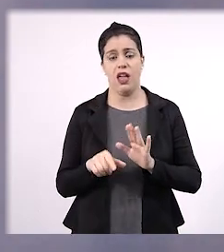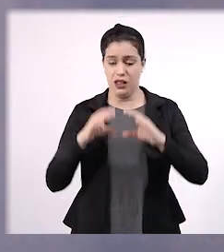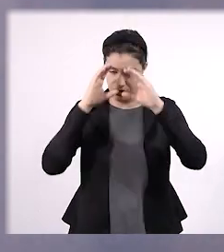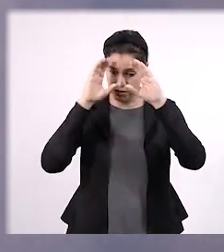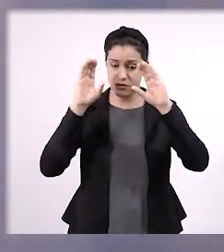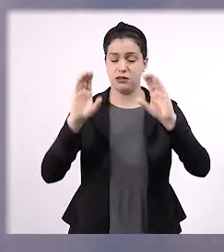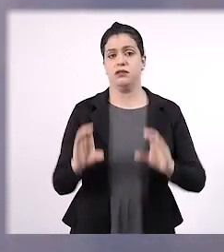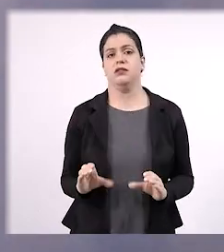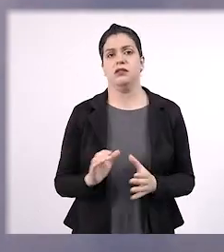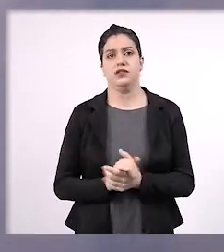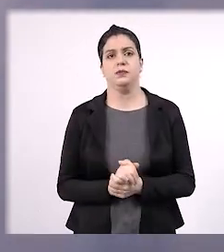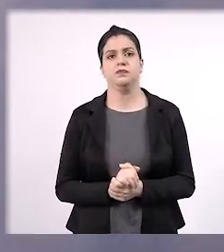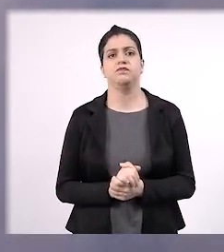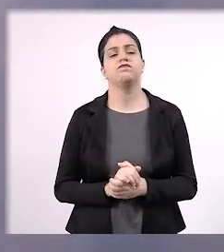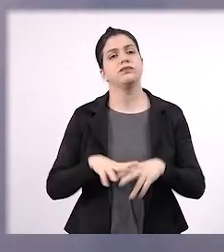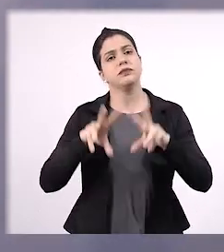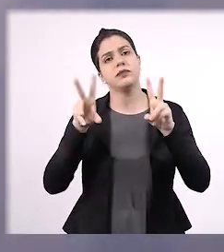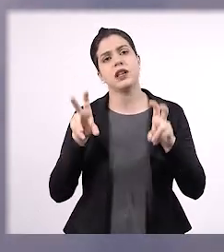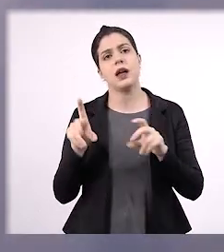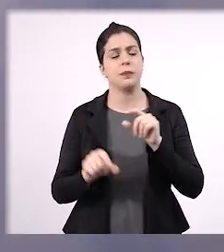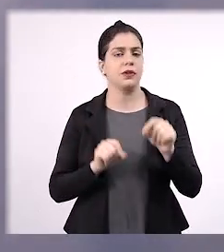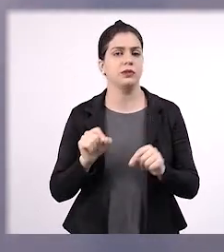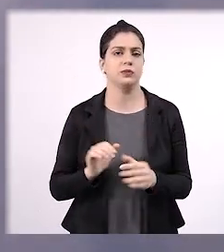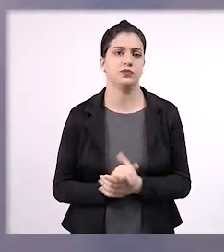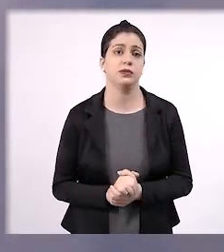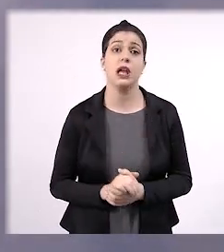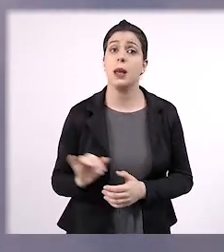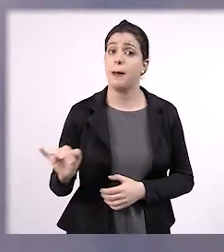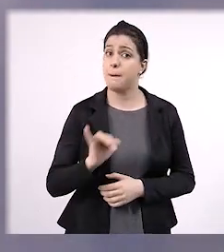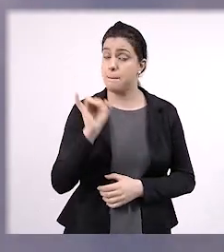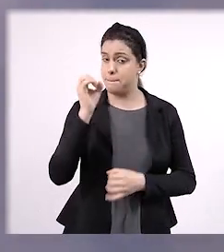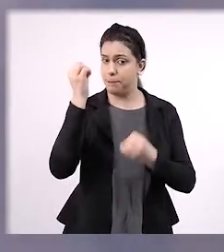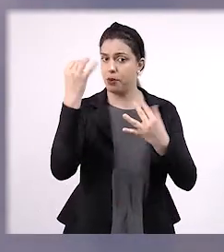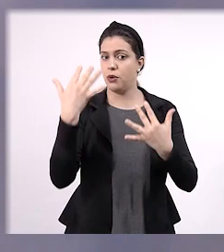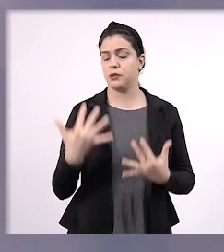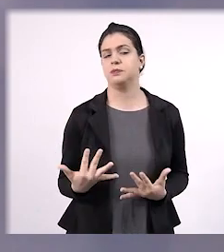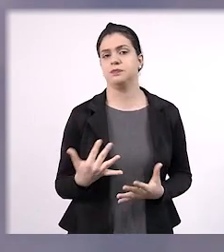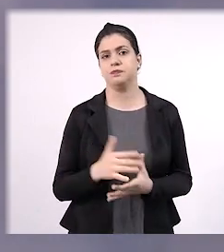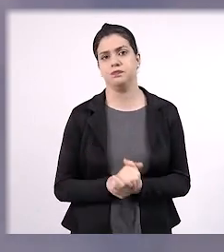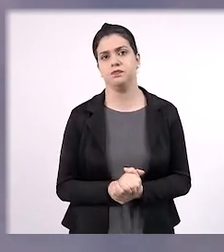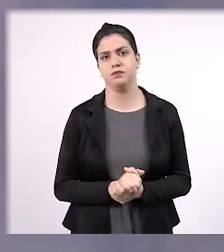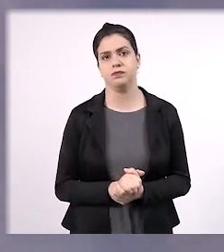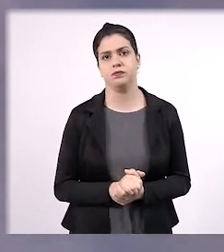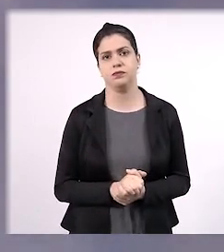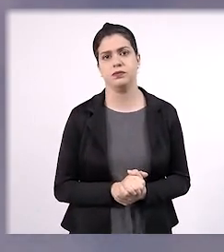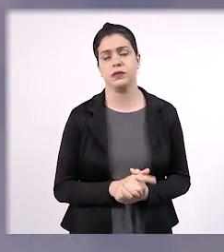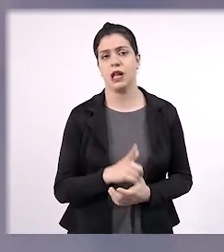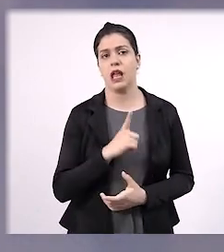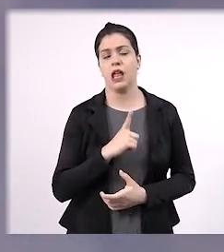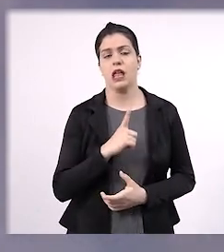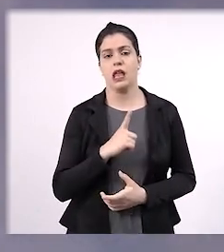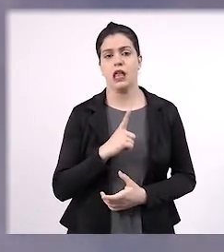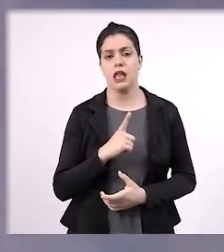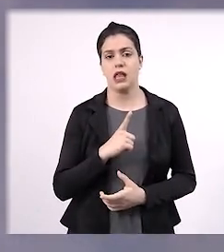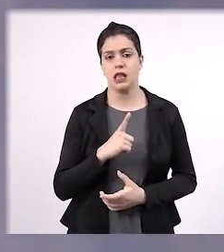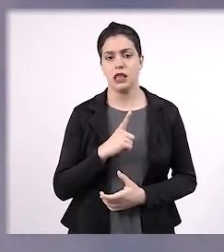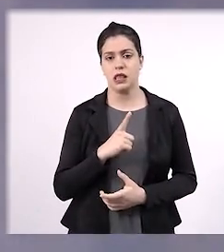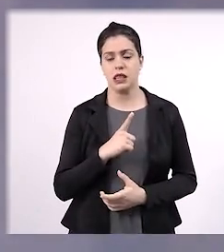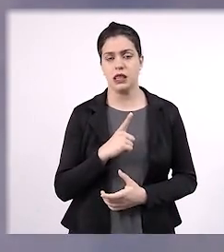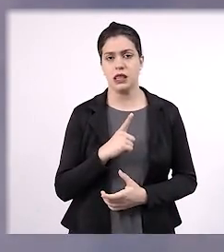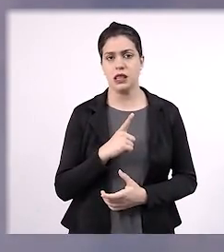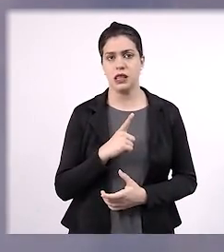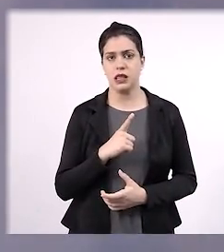Constituição cidadã. E sobre a temática, Radamés, é importante a gente destacar que existe um fundamento da